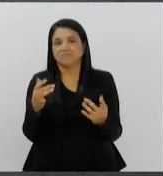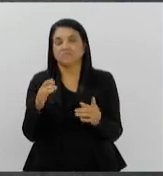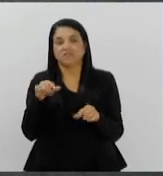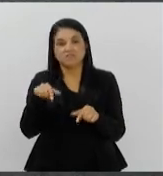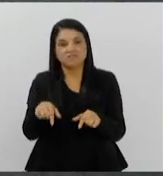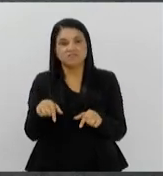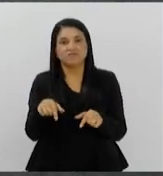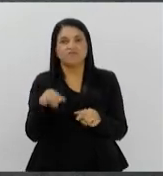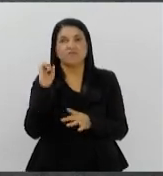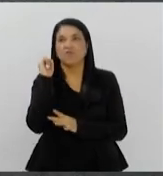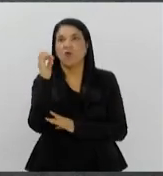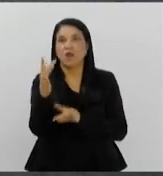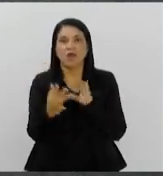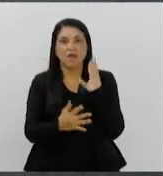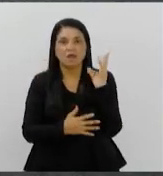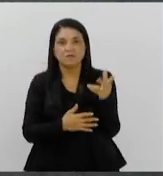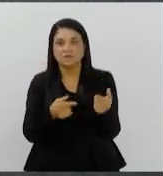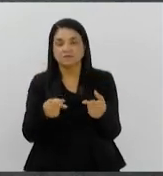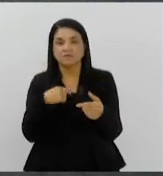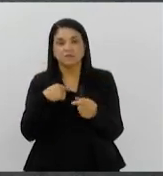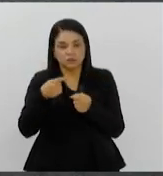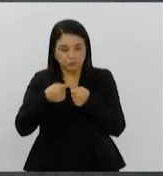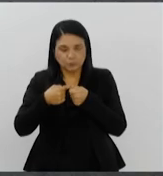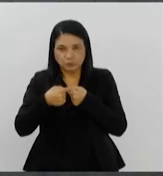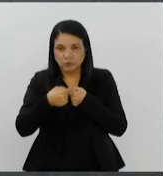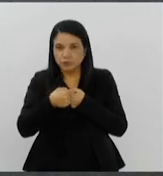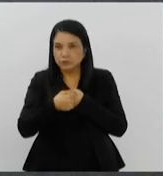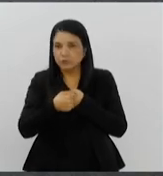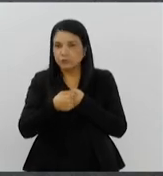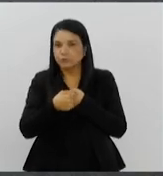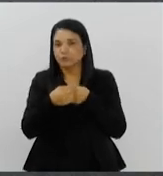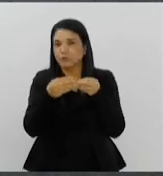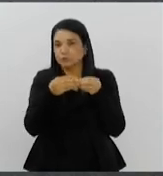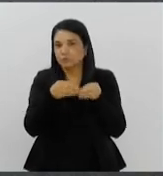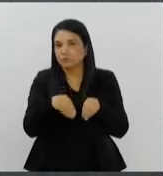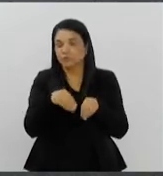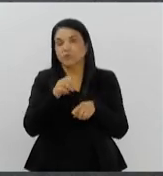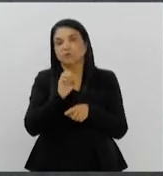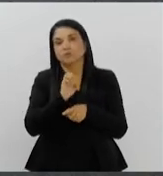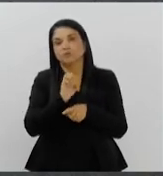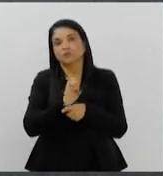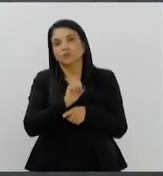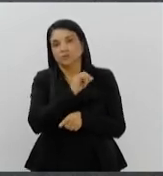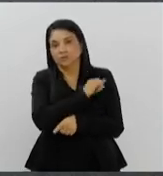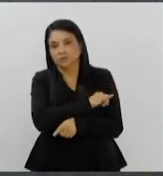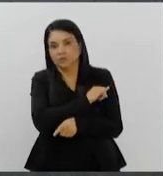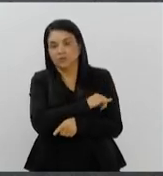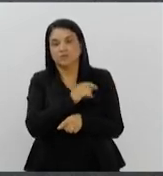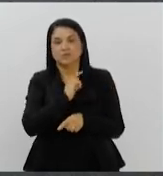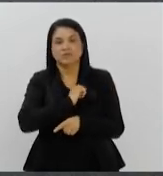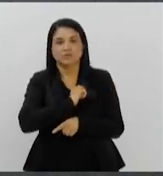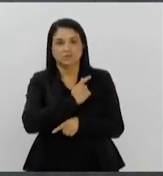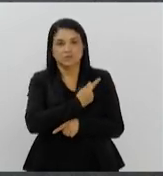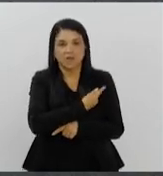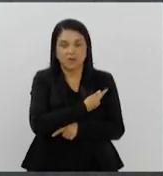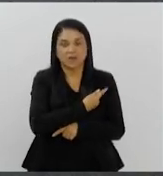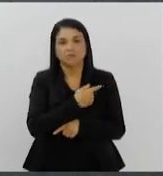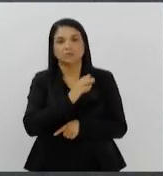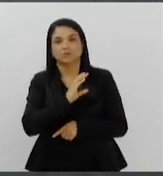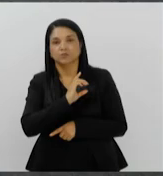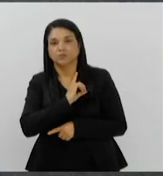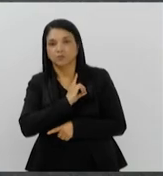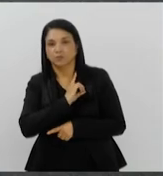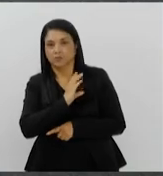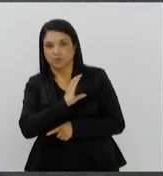das nossas florestas. E os municípios mais atingidos são o município do Rio de Janeiro, o município de São Gonçalo, o município de Duque de